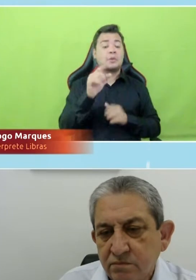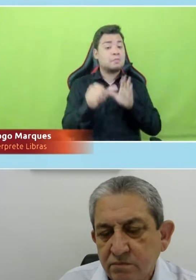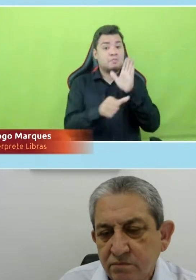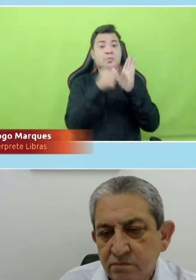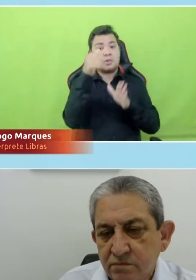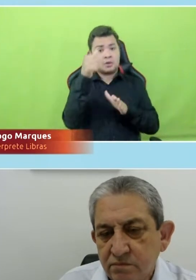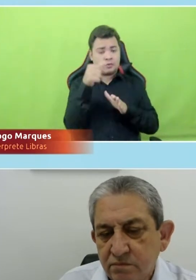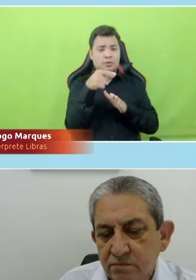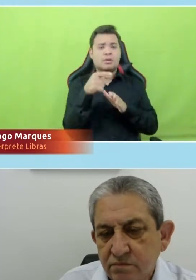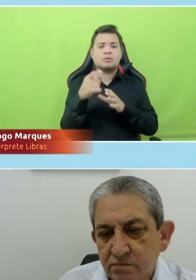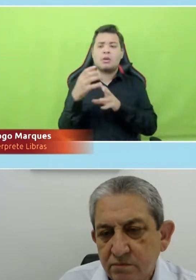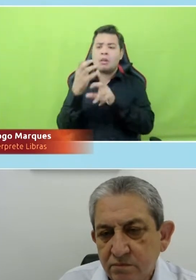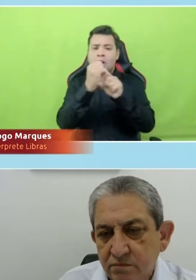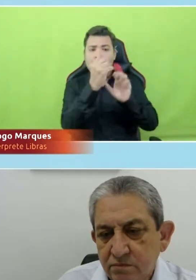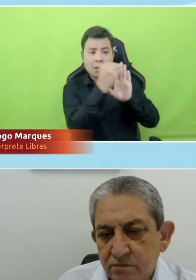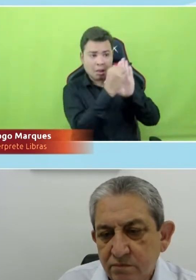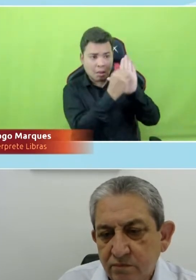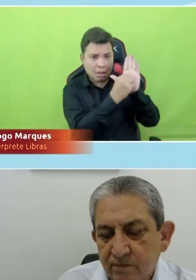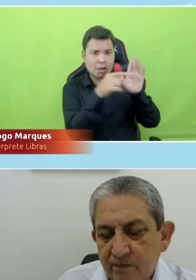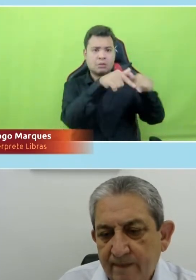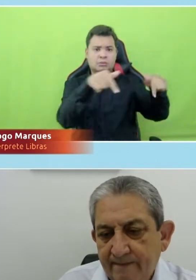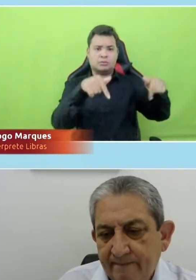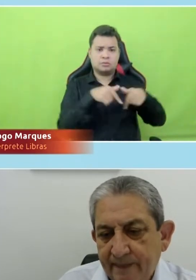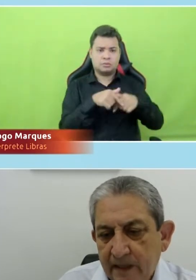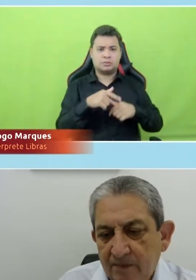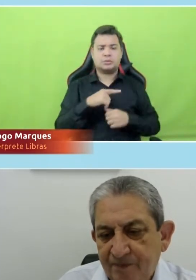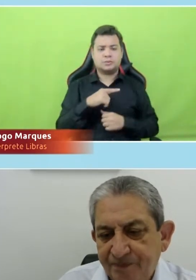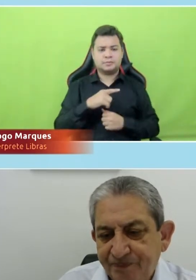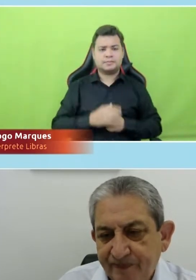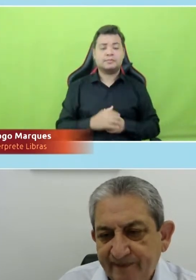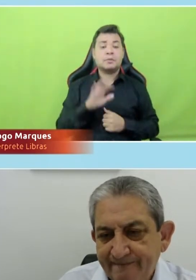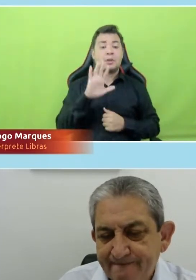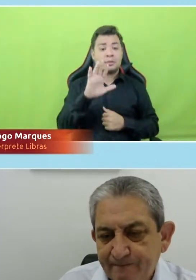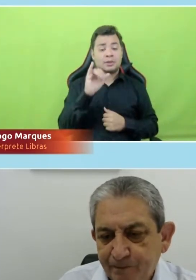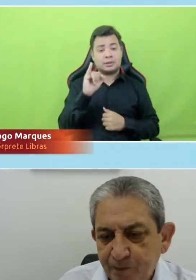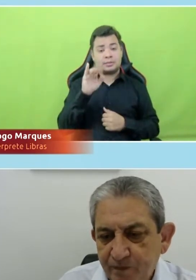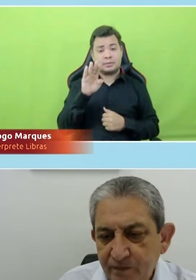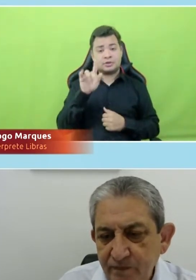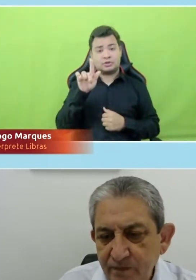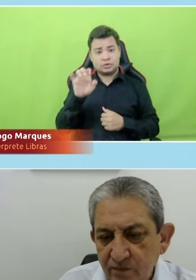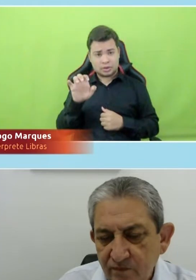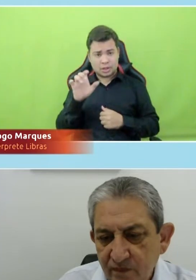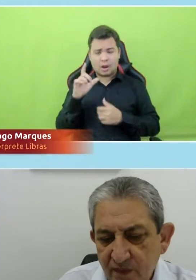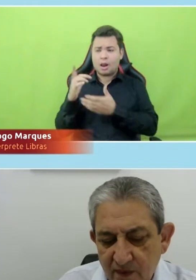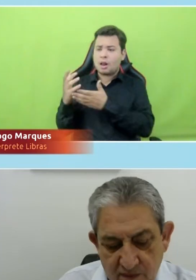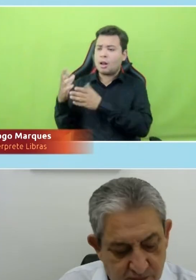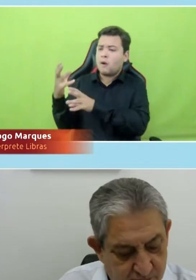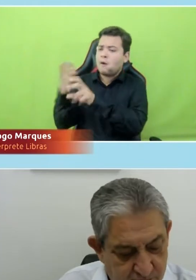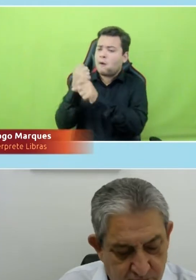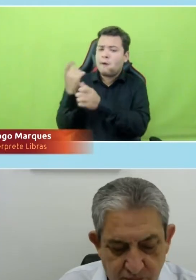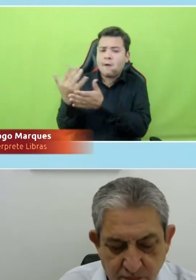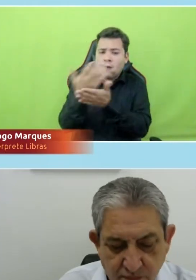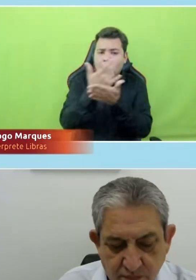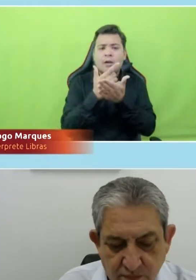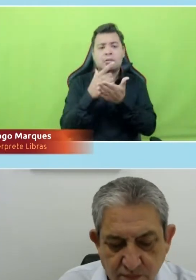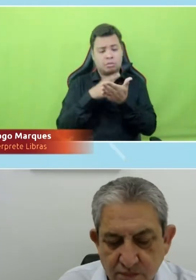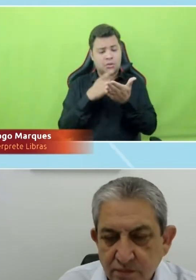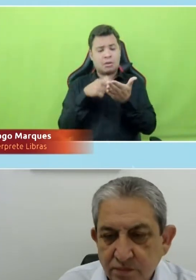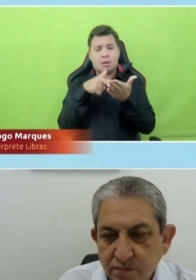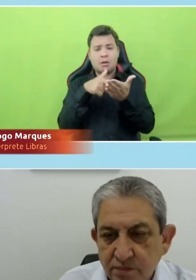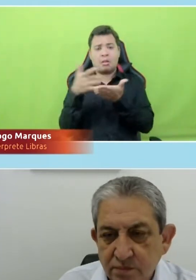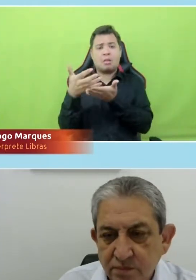identificação, mas o censo do IBGE já tem alguns dados sobre as comunidades quilombolas brasileiras.